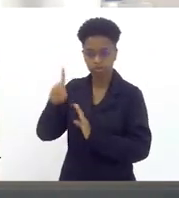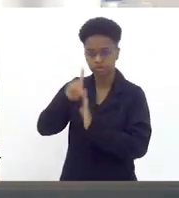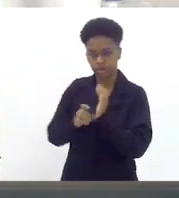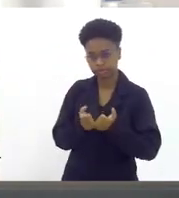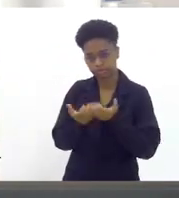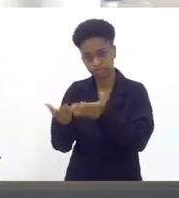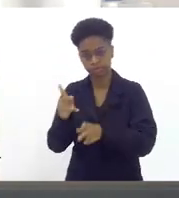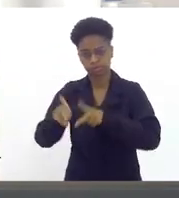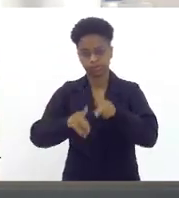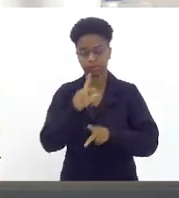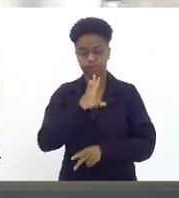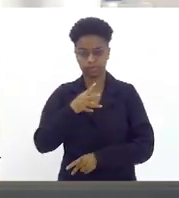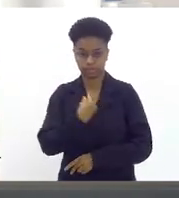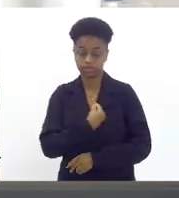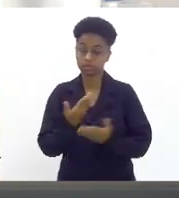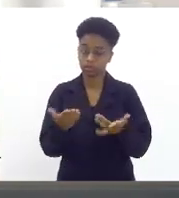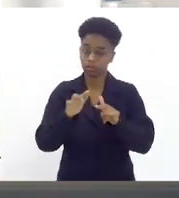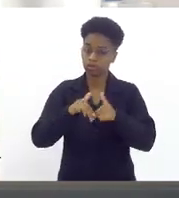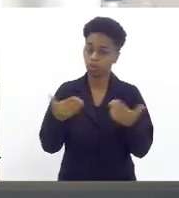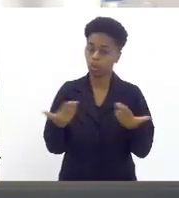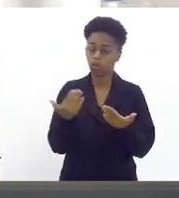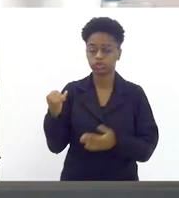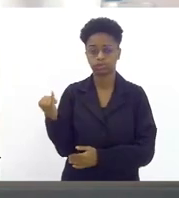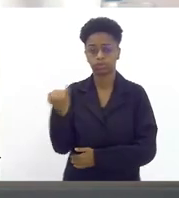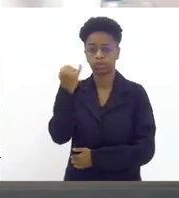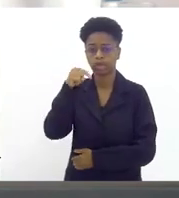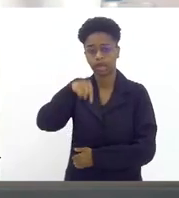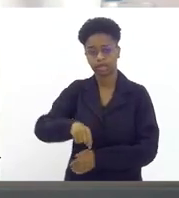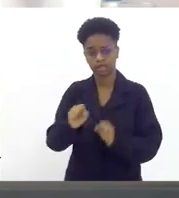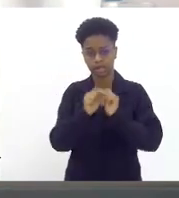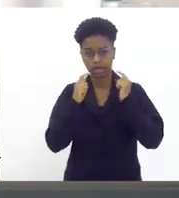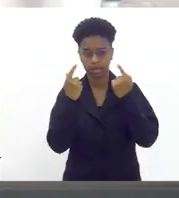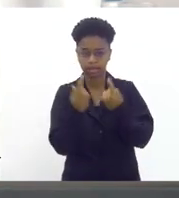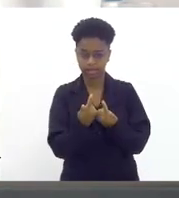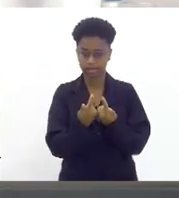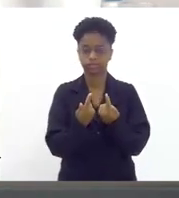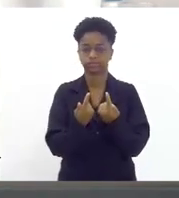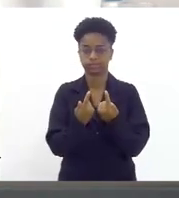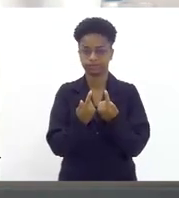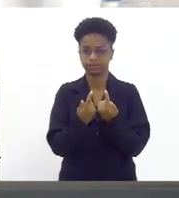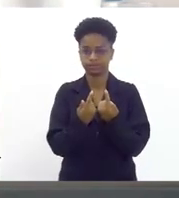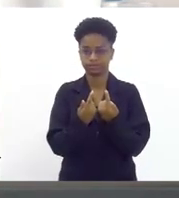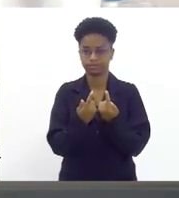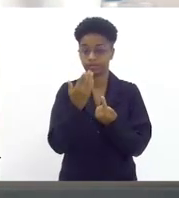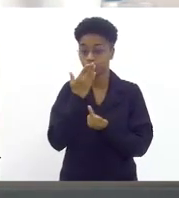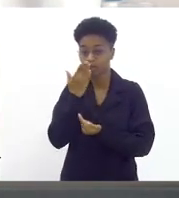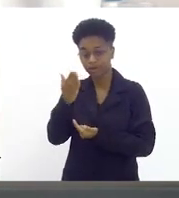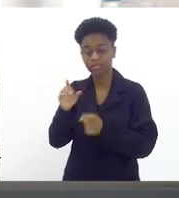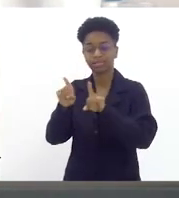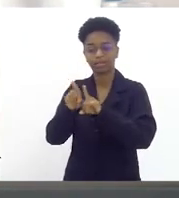muito significativo hoje, aqui na Assembleia Legislativa do Estado do Rio de Janeiro, queria mandar um